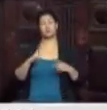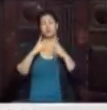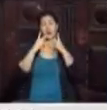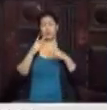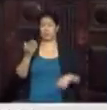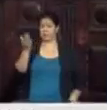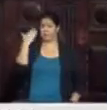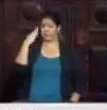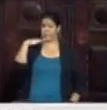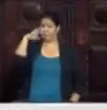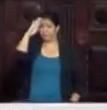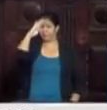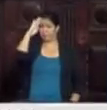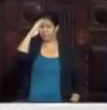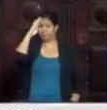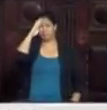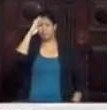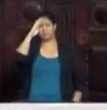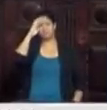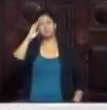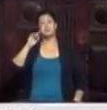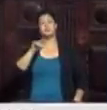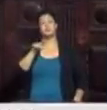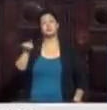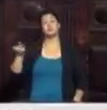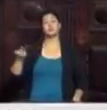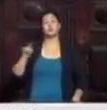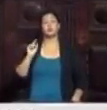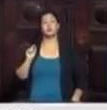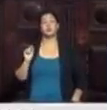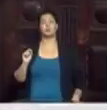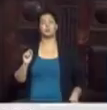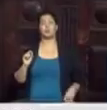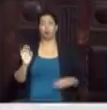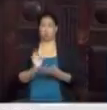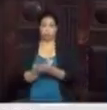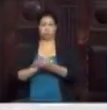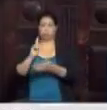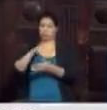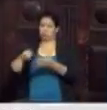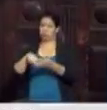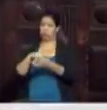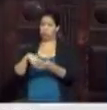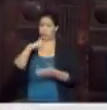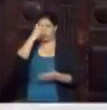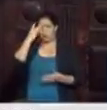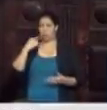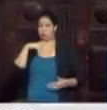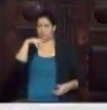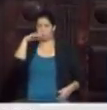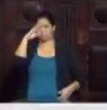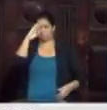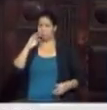militar, excluindo os militares, ficaram na fachada do golpe,